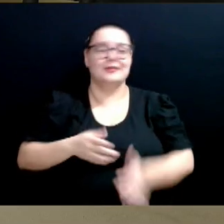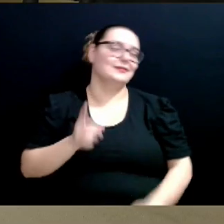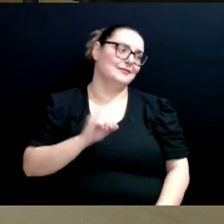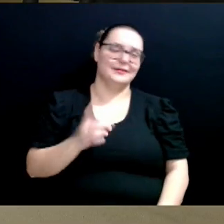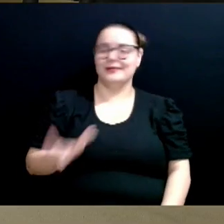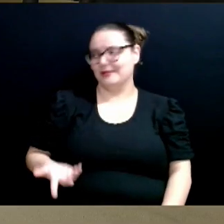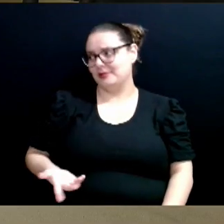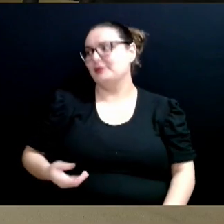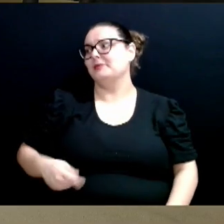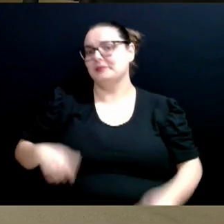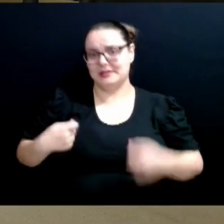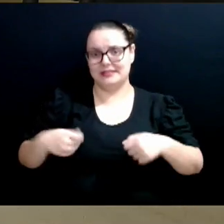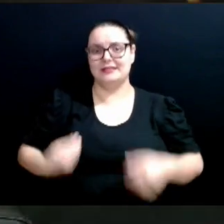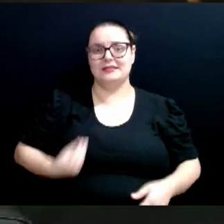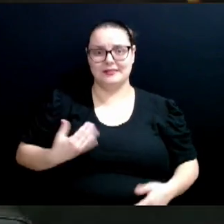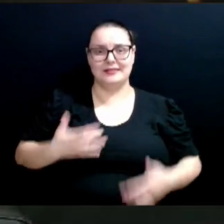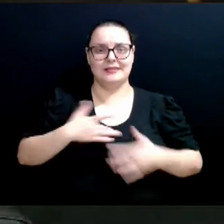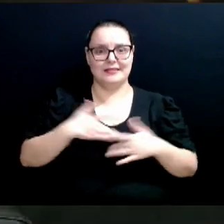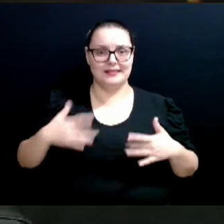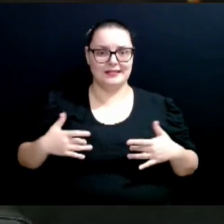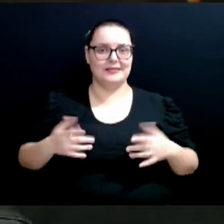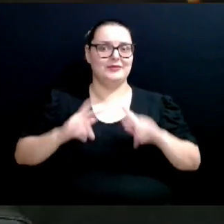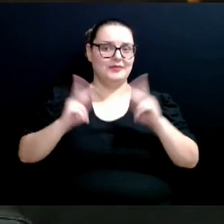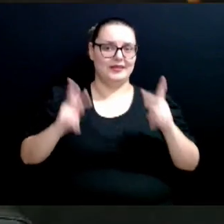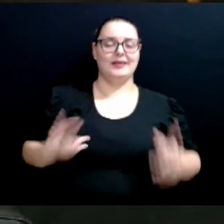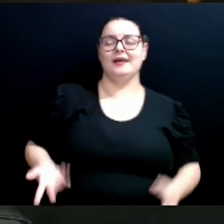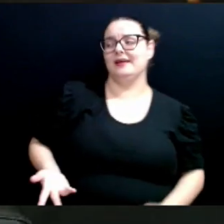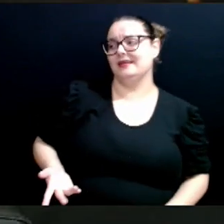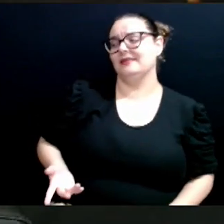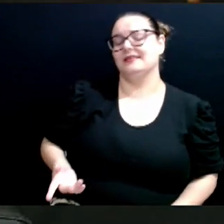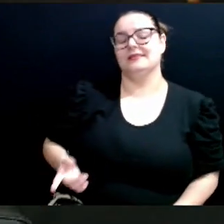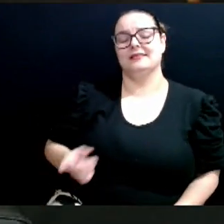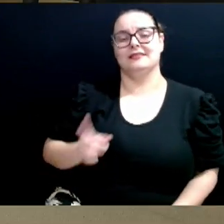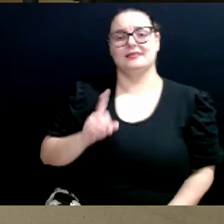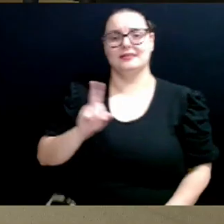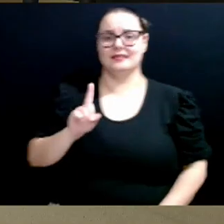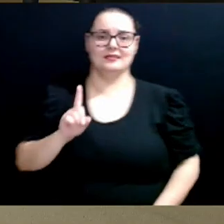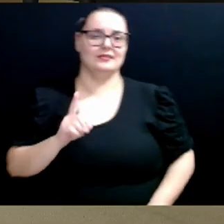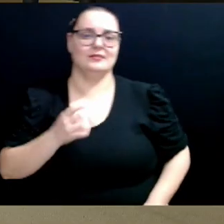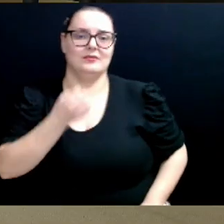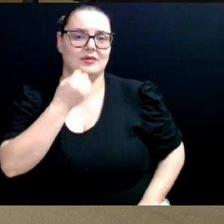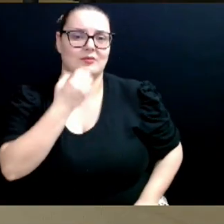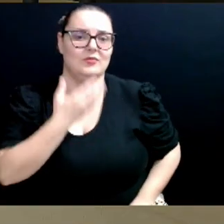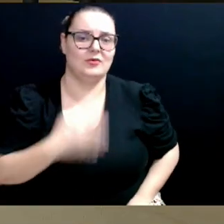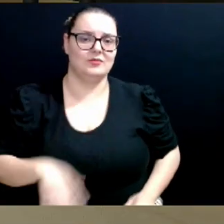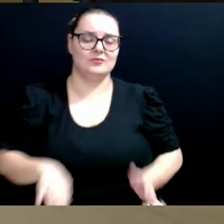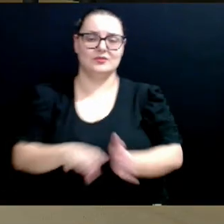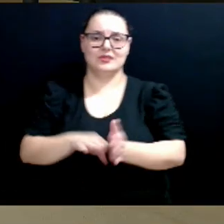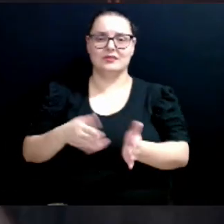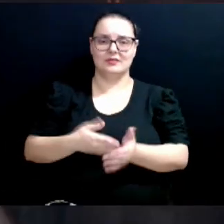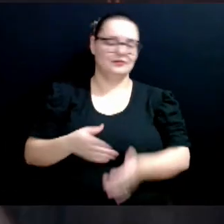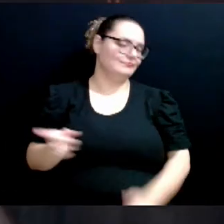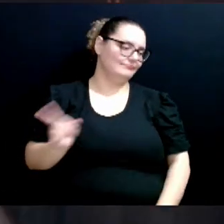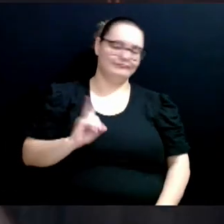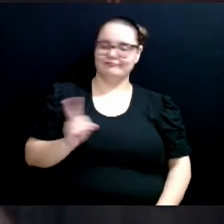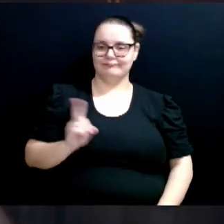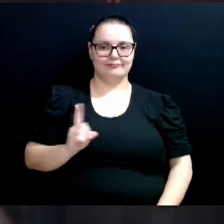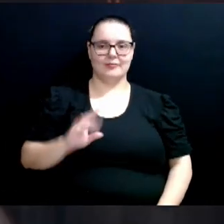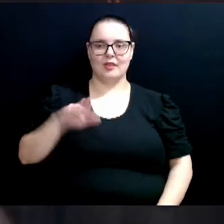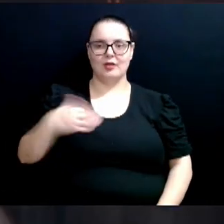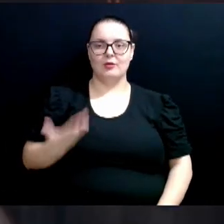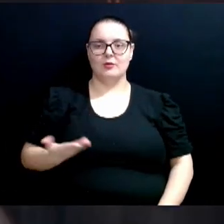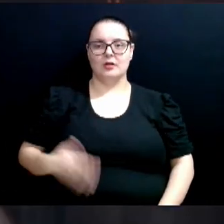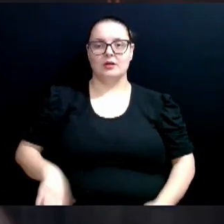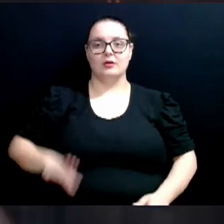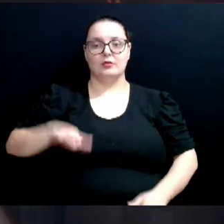é tranquilo, em saudável, paz, não é né? saudável. Não é saudável chegar no limite, né? Não. Não é porque quando a pessoa chega, ela já está num nível de